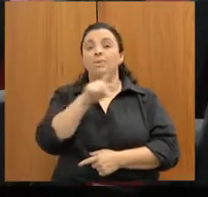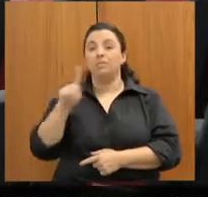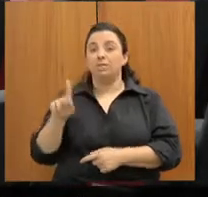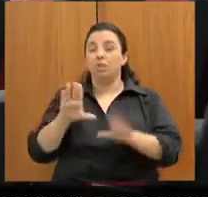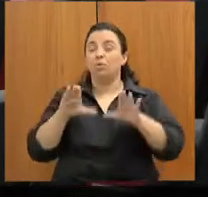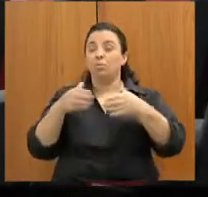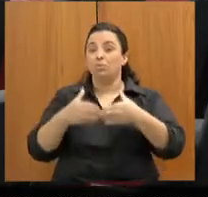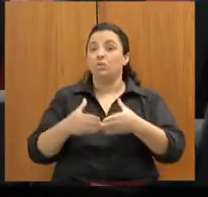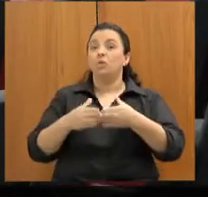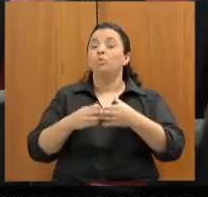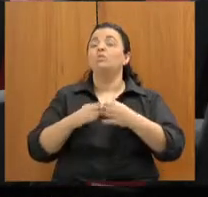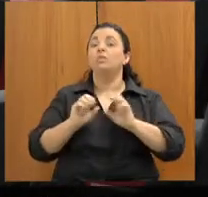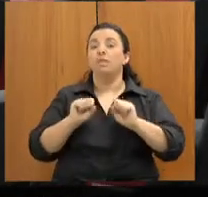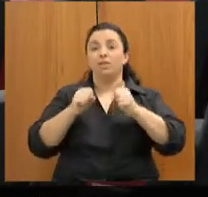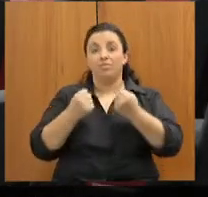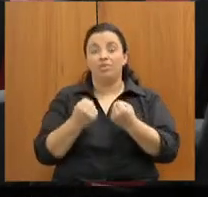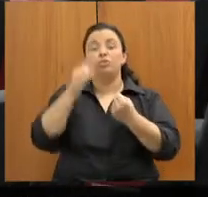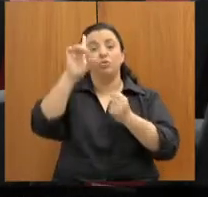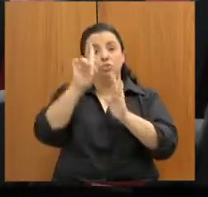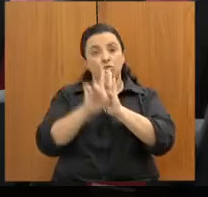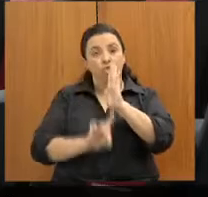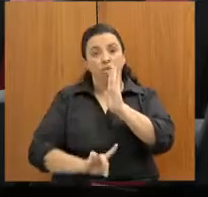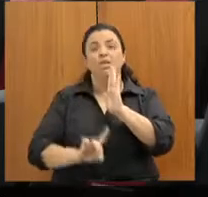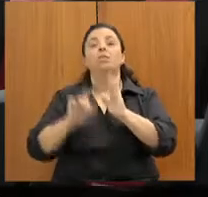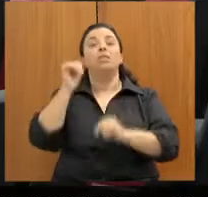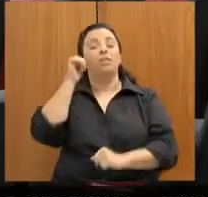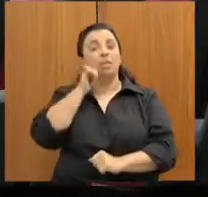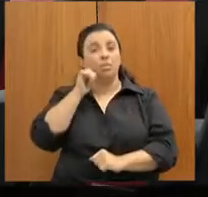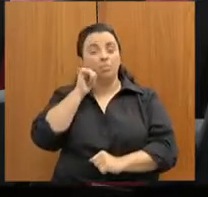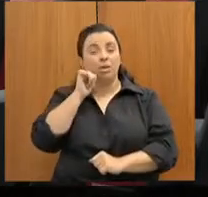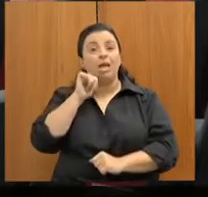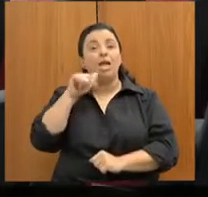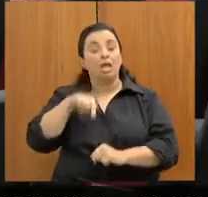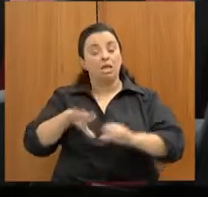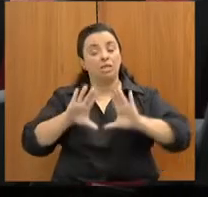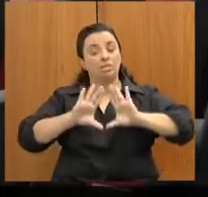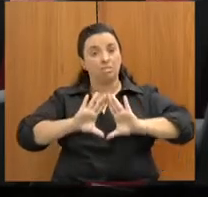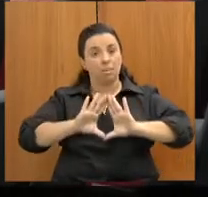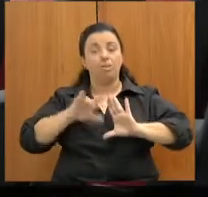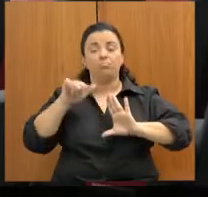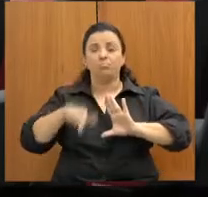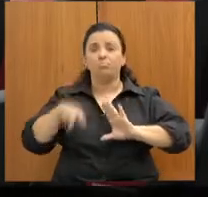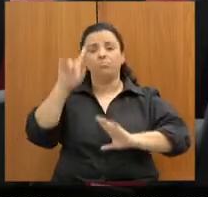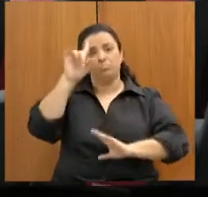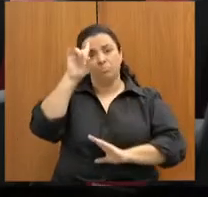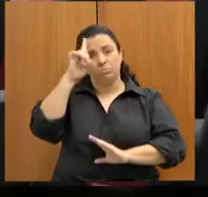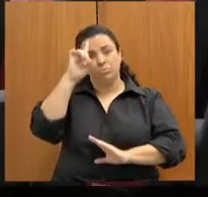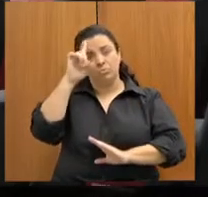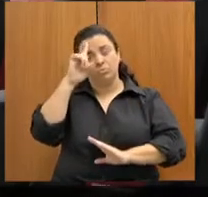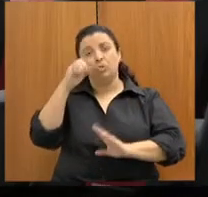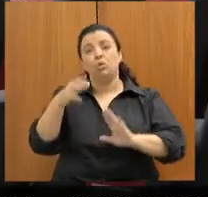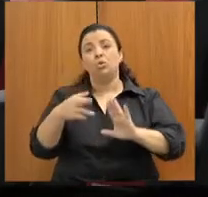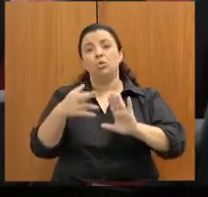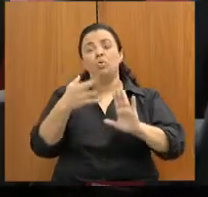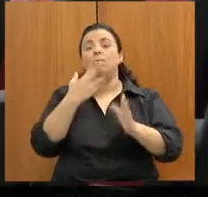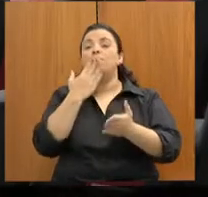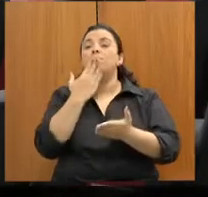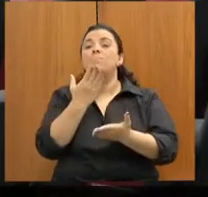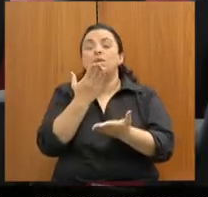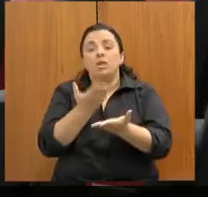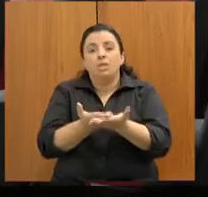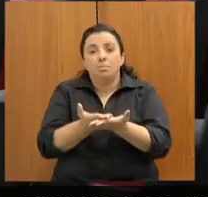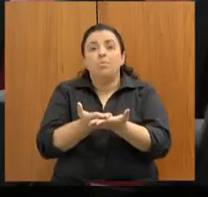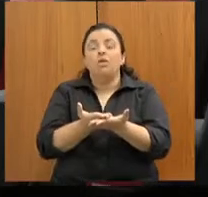dos direitos da mulher da Assembleia Legislativa de Minas Gerais e autora do requerimento que deu origem a este debate